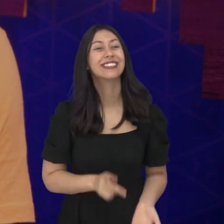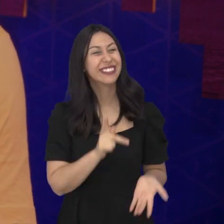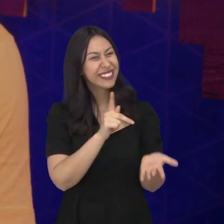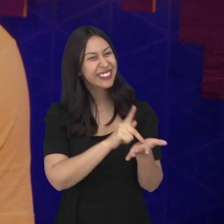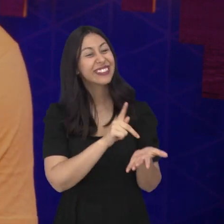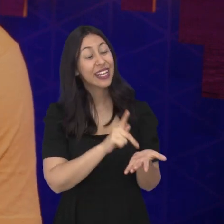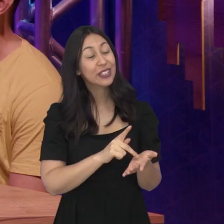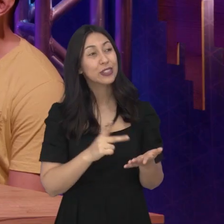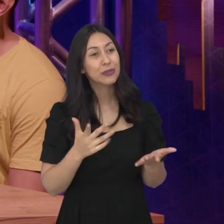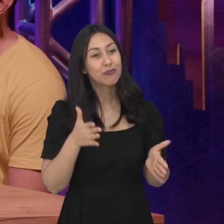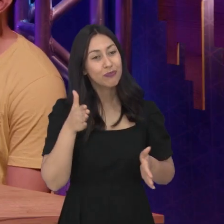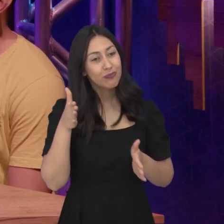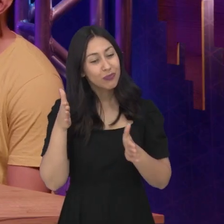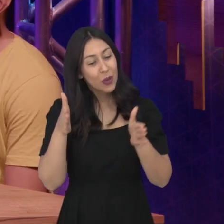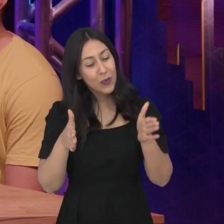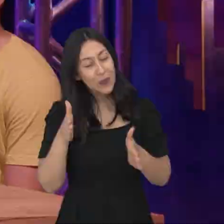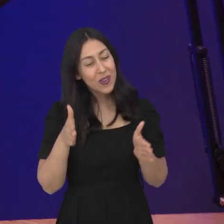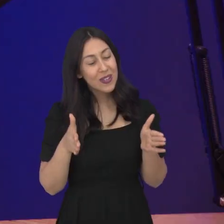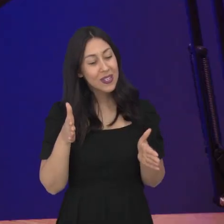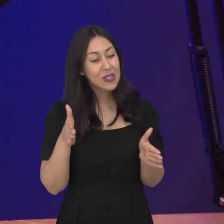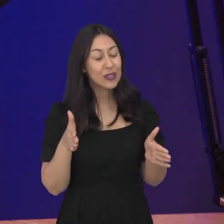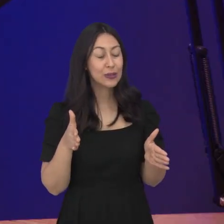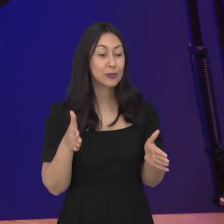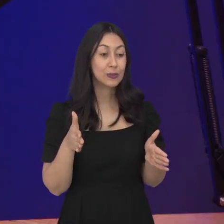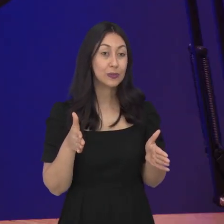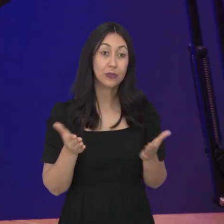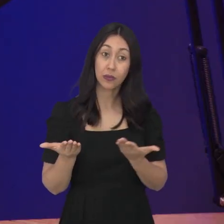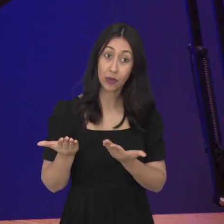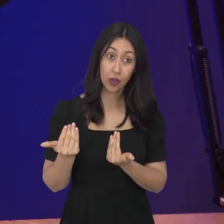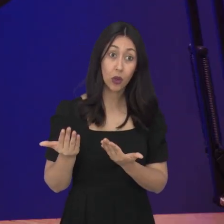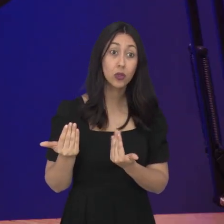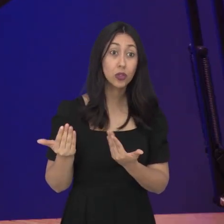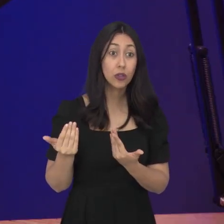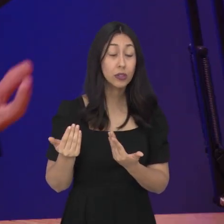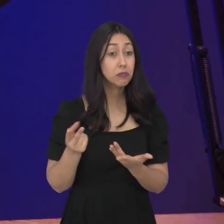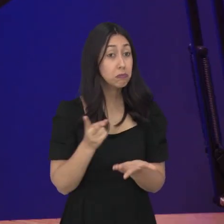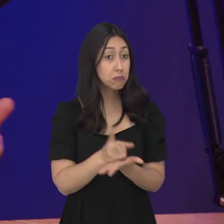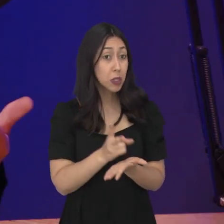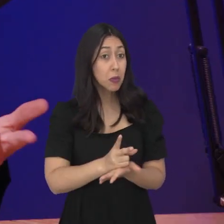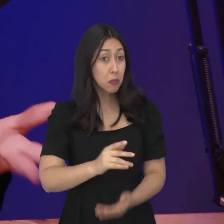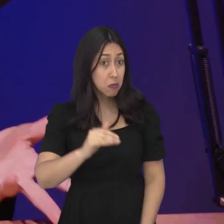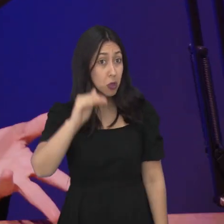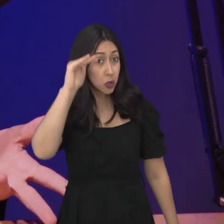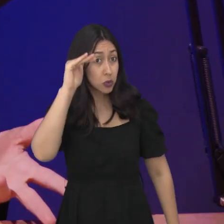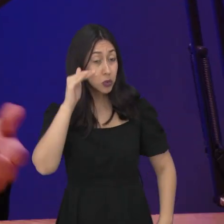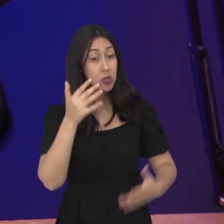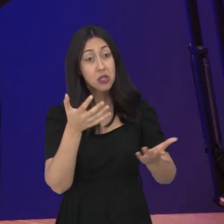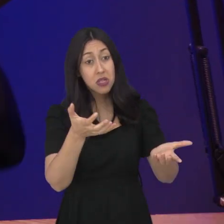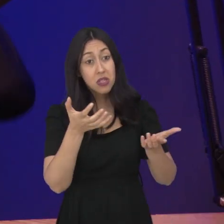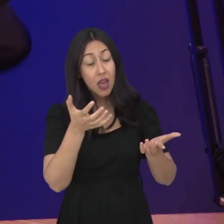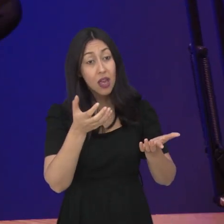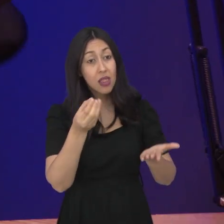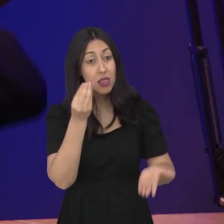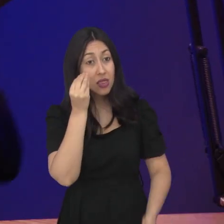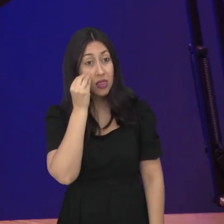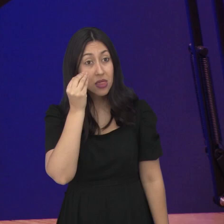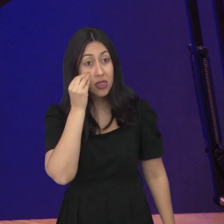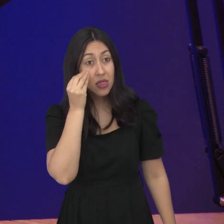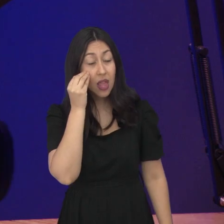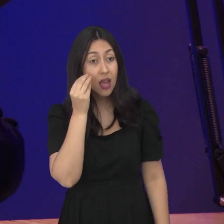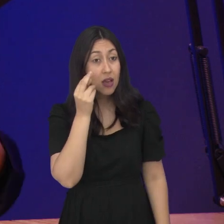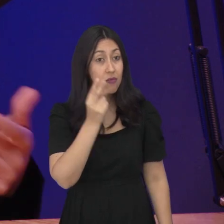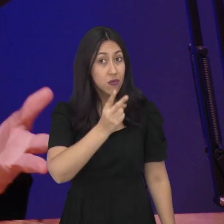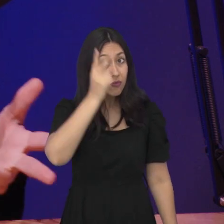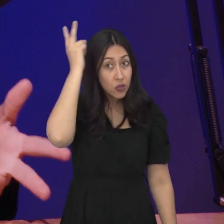dois ao mesmo tempo. Verdade, né? É realmente uma fase da vida em que o jovem, ou até mesmo o adulto, né? Que se ele quer